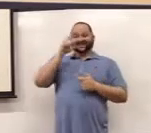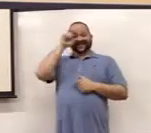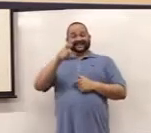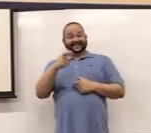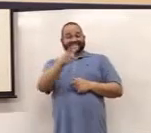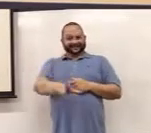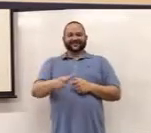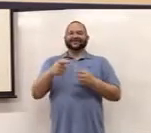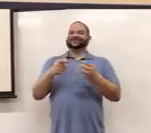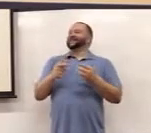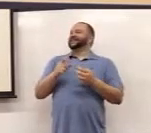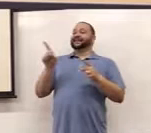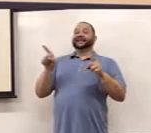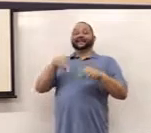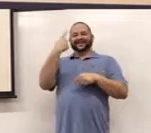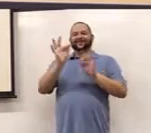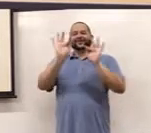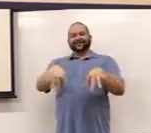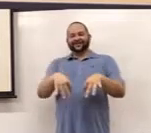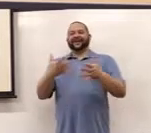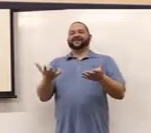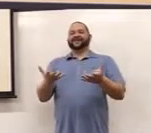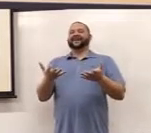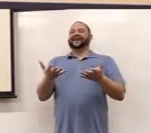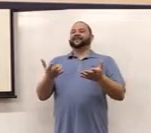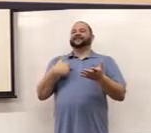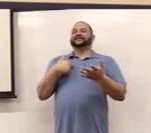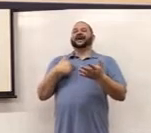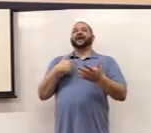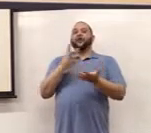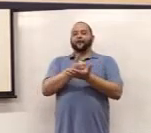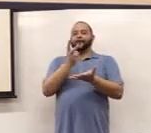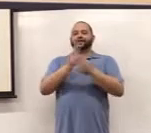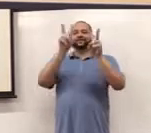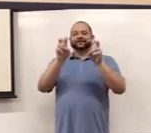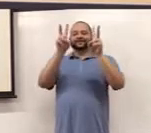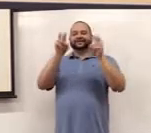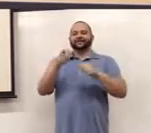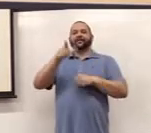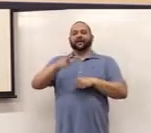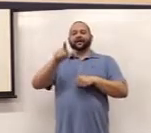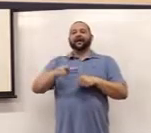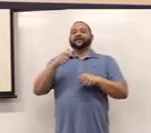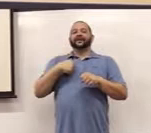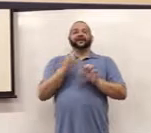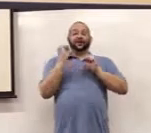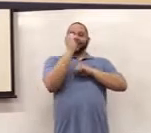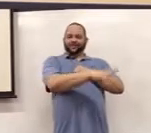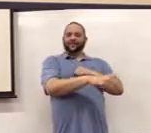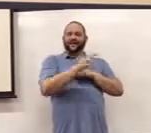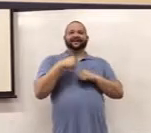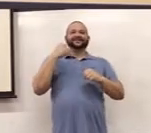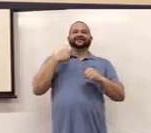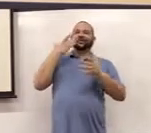vez. E aí, o final é para a gente sair, é um tema que vai se repetir várias vezes, para a gente sair do teatro cantando e assobiando essa música